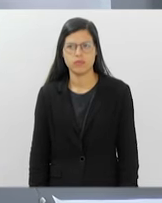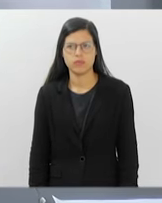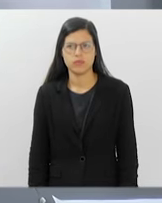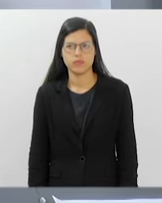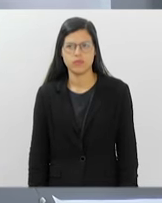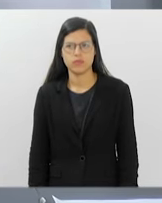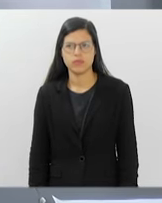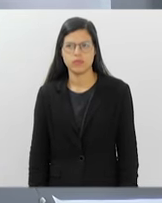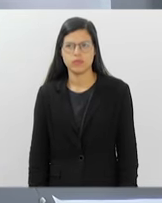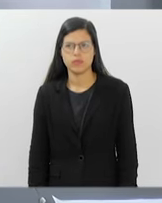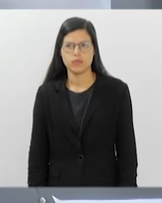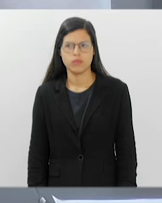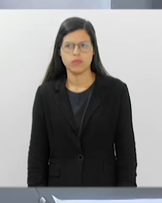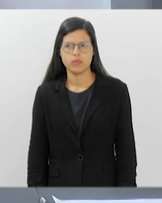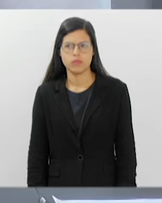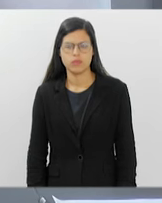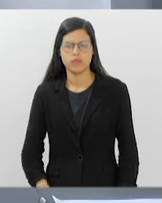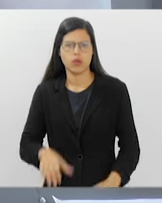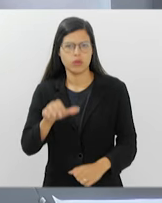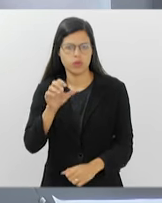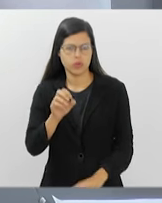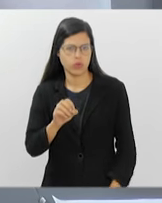certinho às